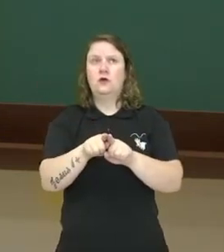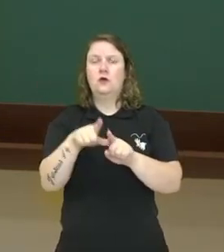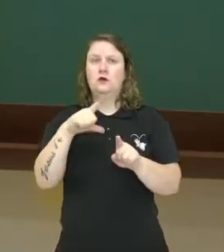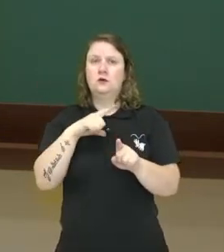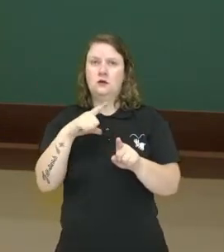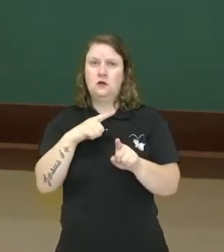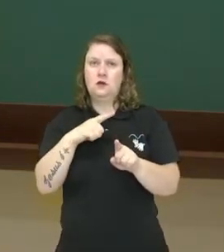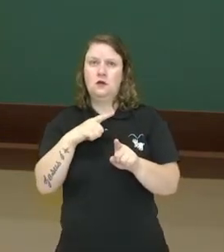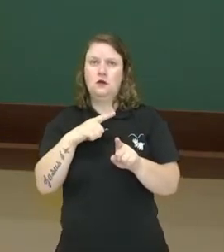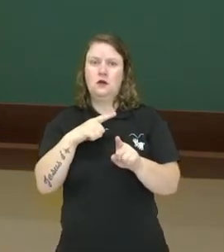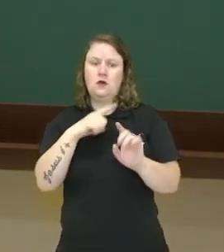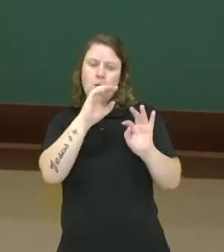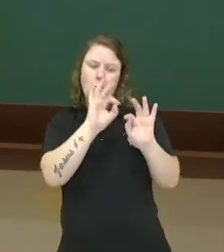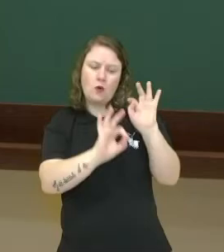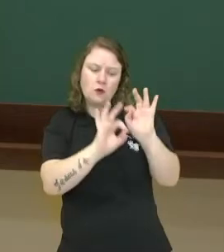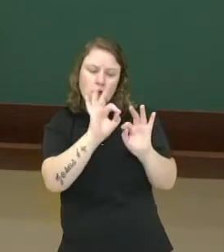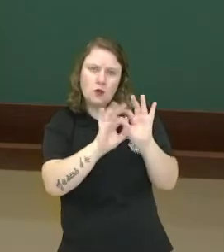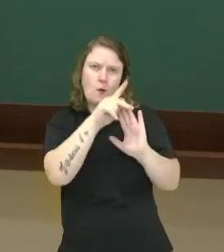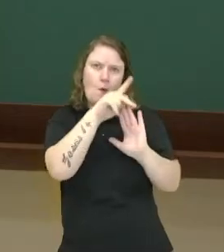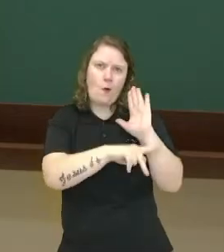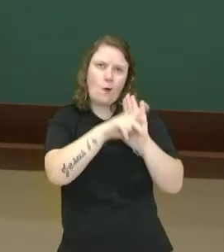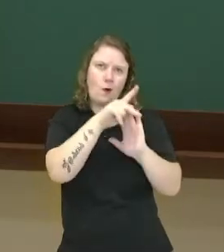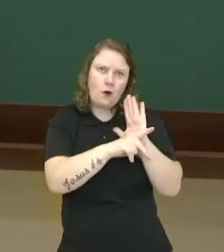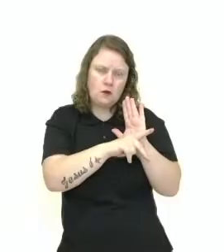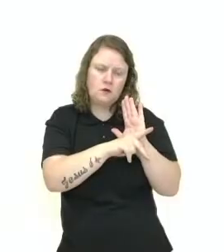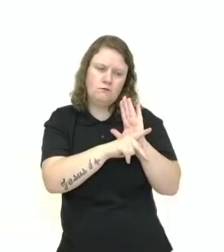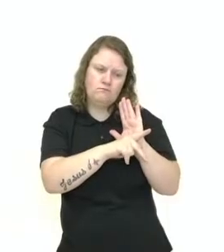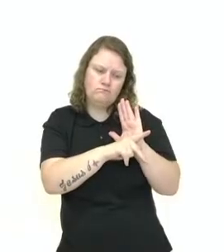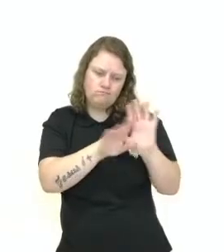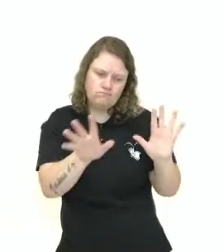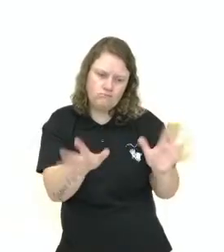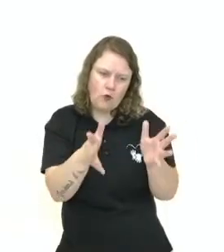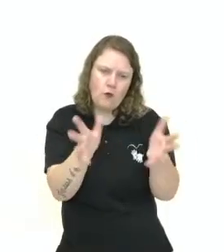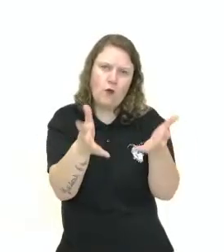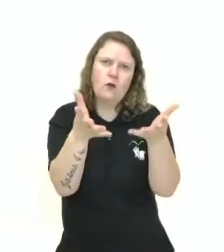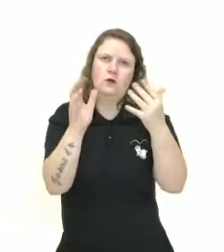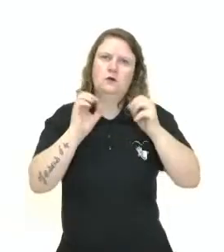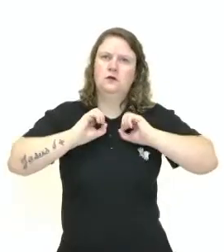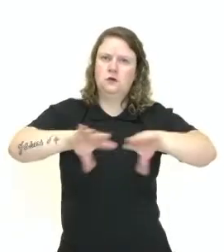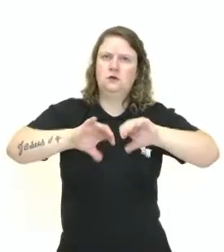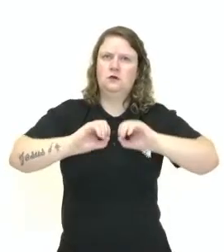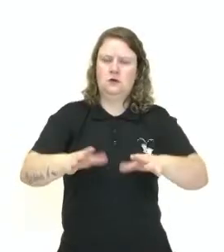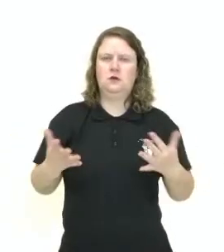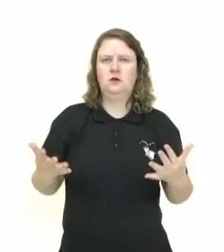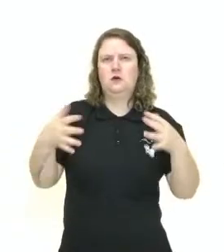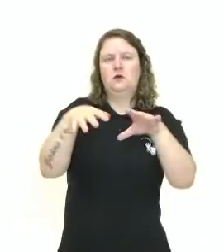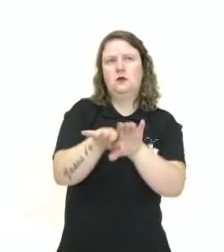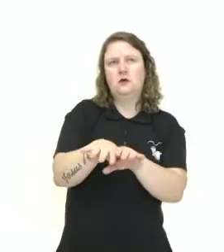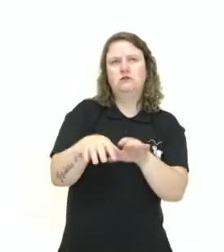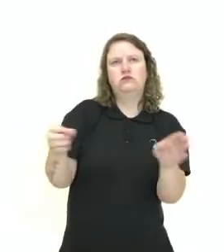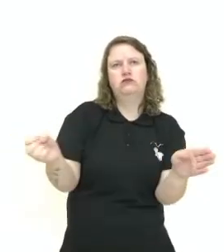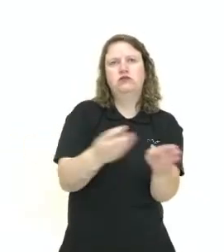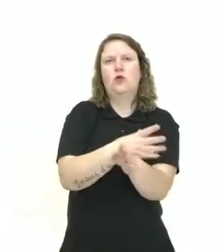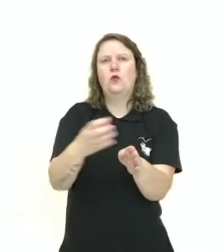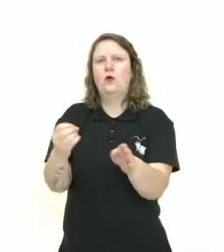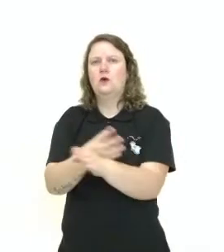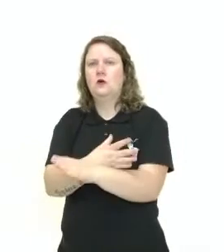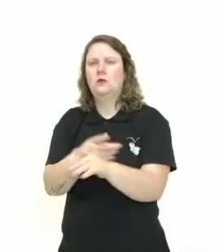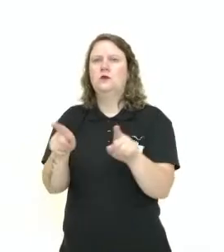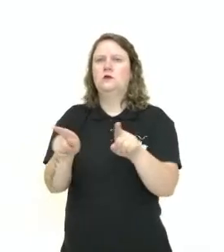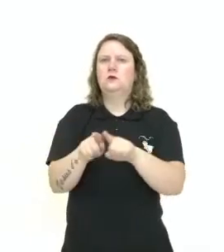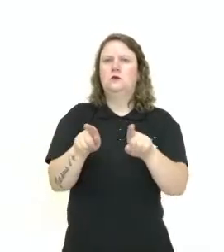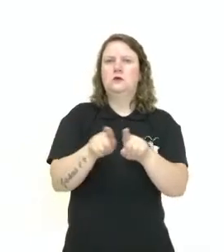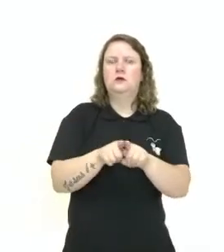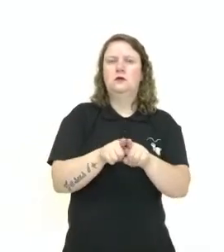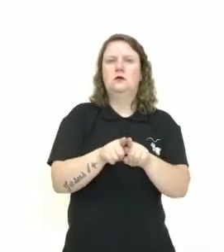Nacional de Educação para fortalecer a cultura de inclusão, inovação e instituição na esfera da